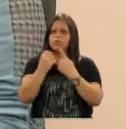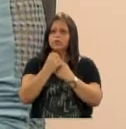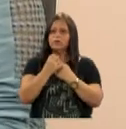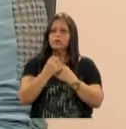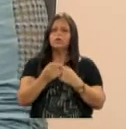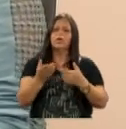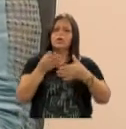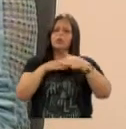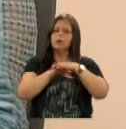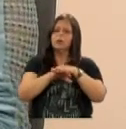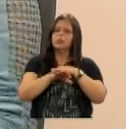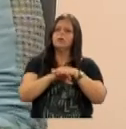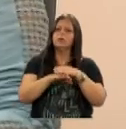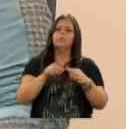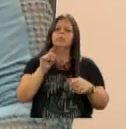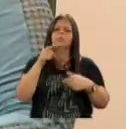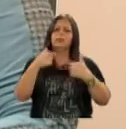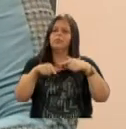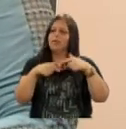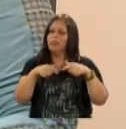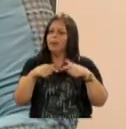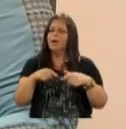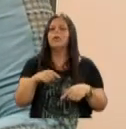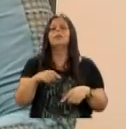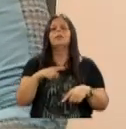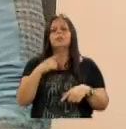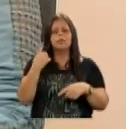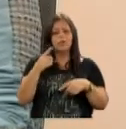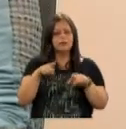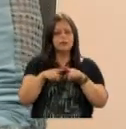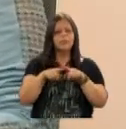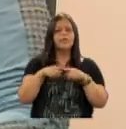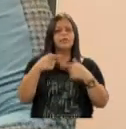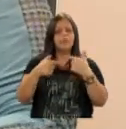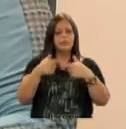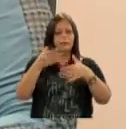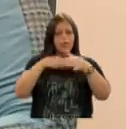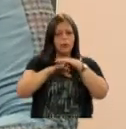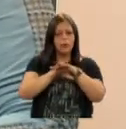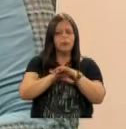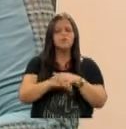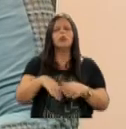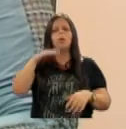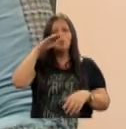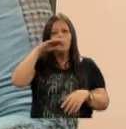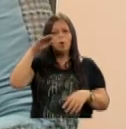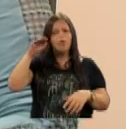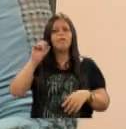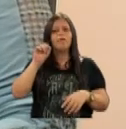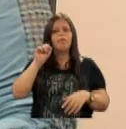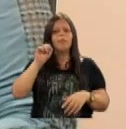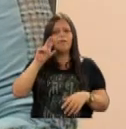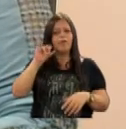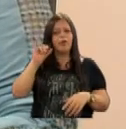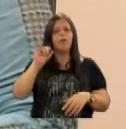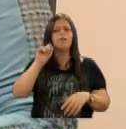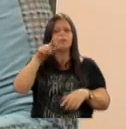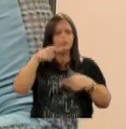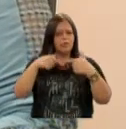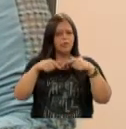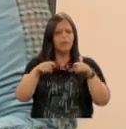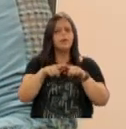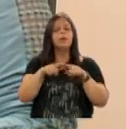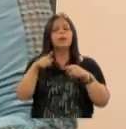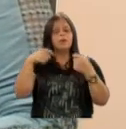social seja ele na inclusão no mercado de trabalho que nós também trabalhamos a inclusão é que o nosso aluno vai pra inclusão no